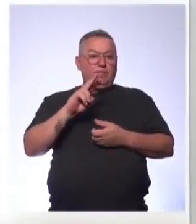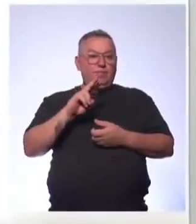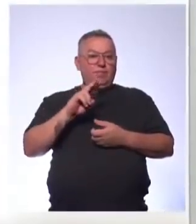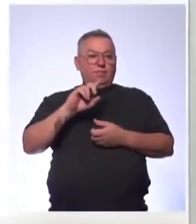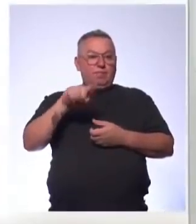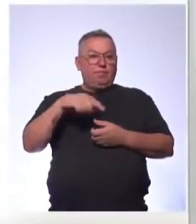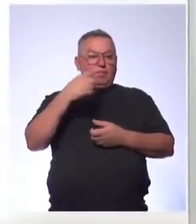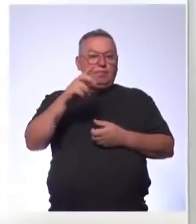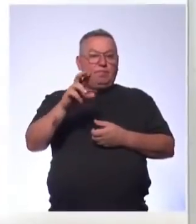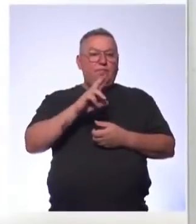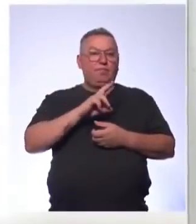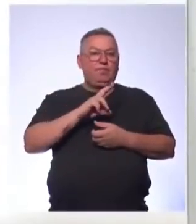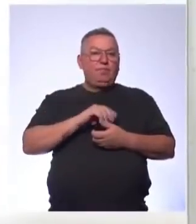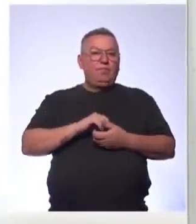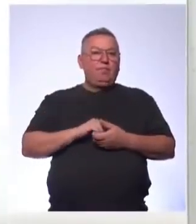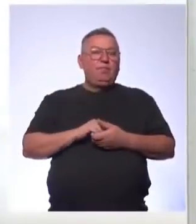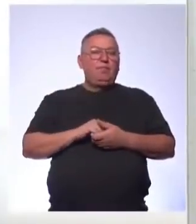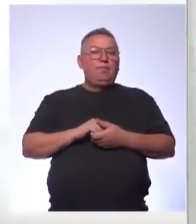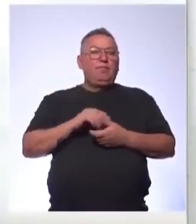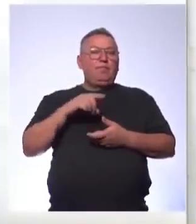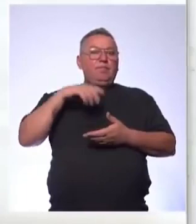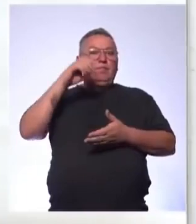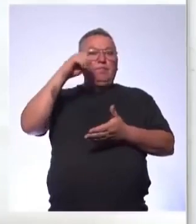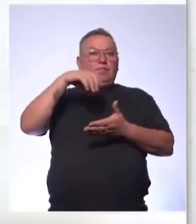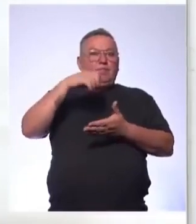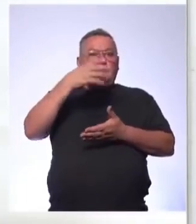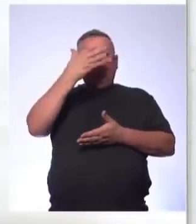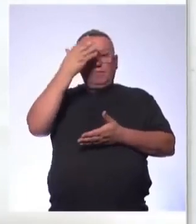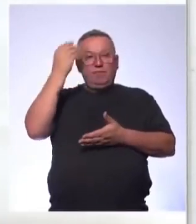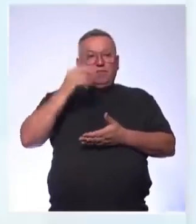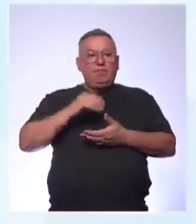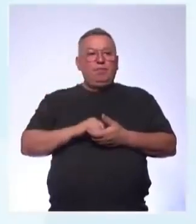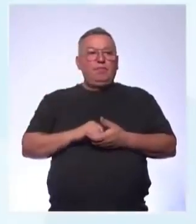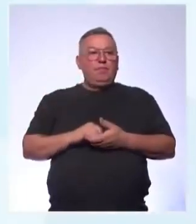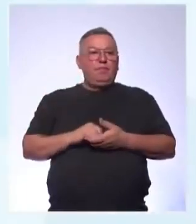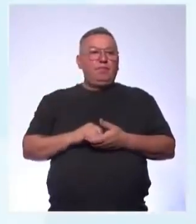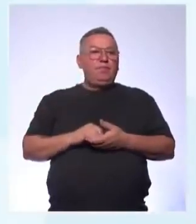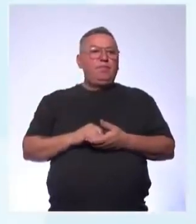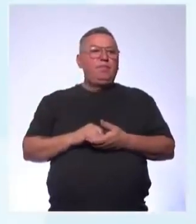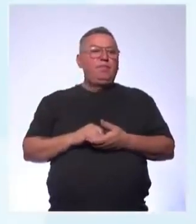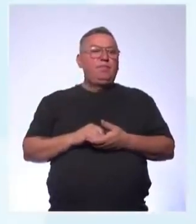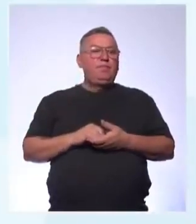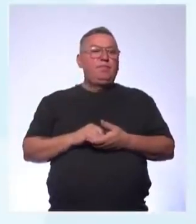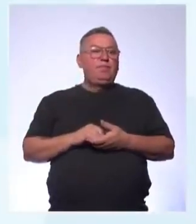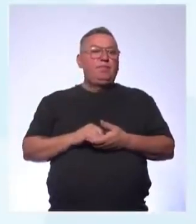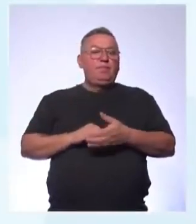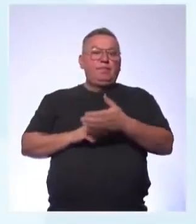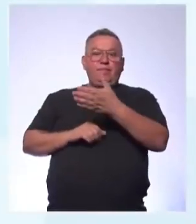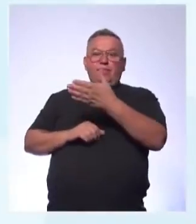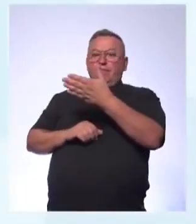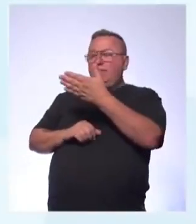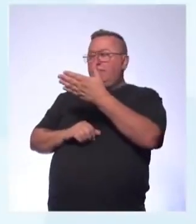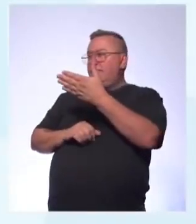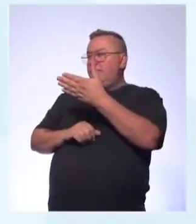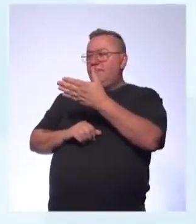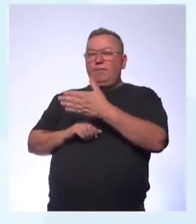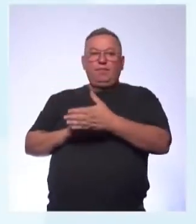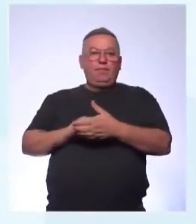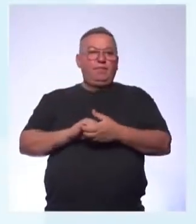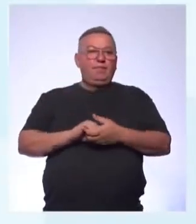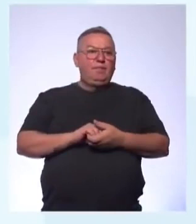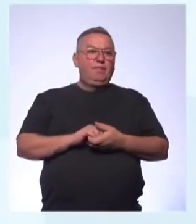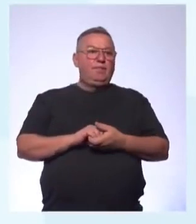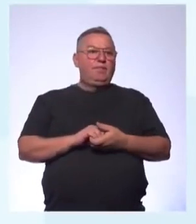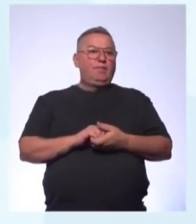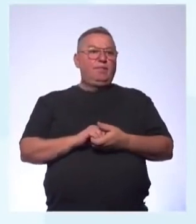mais uma respostinha. Eu ia falar para vocês darem um print, esqueci, tá? Pode pôr a resposta. A primeira, what is the title? It's